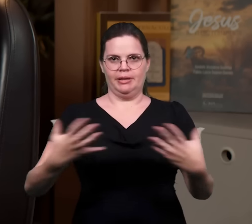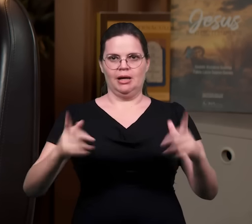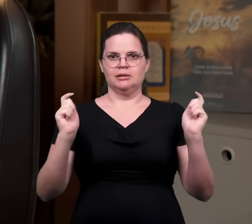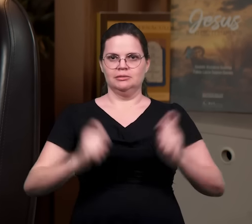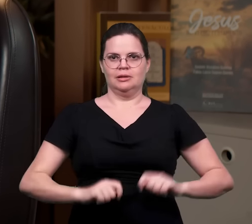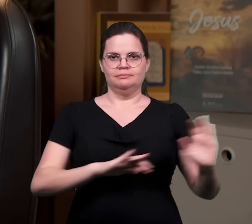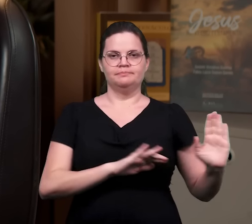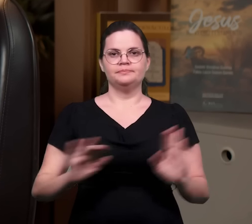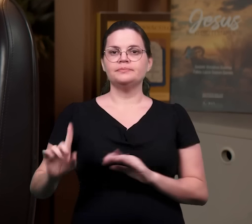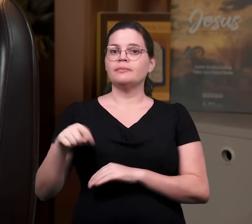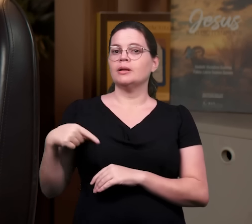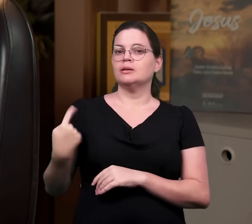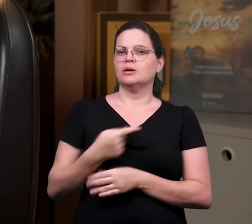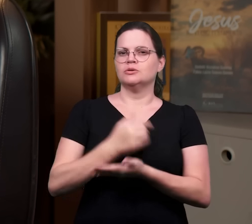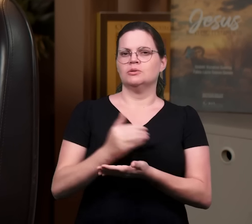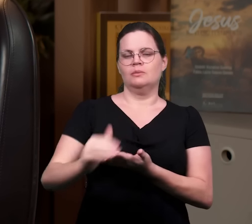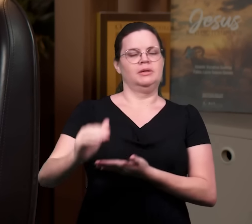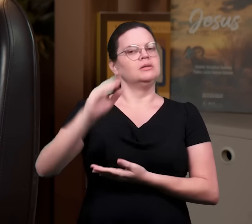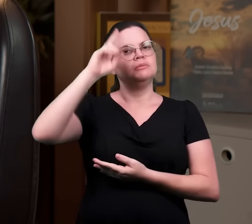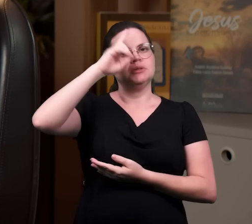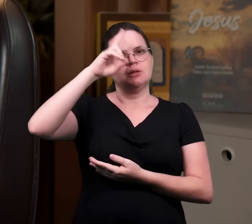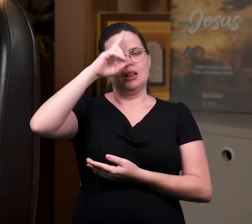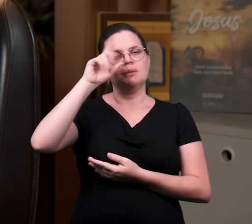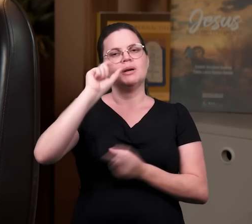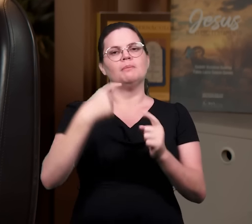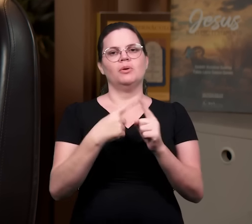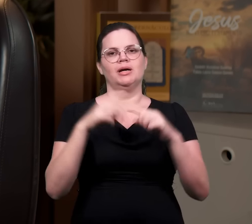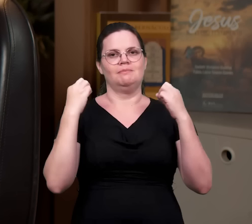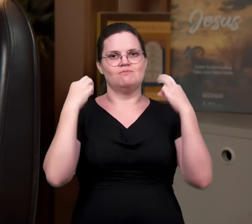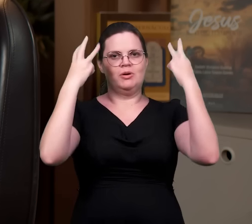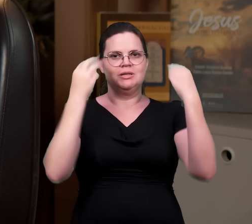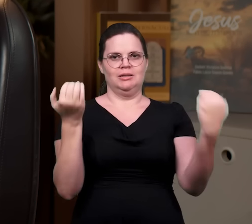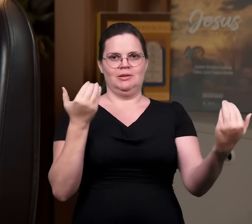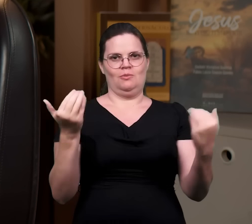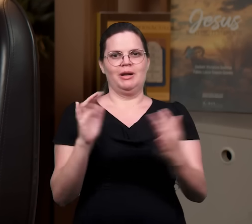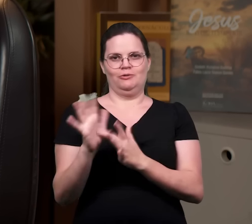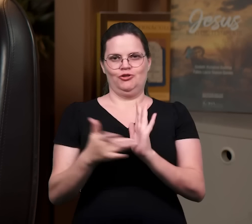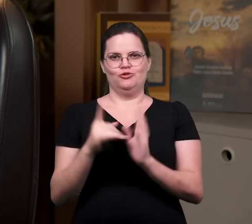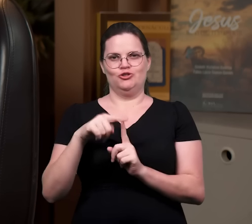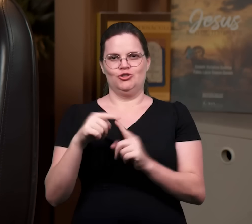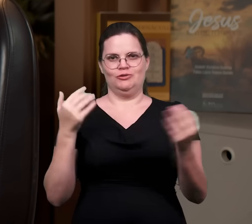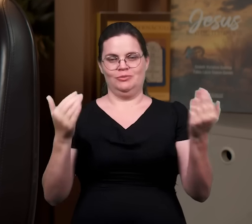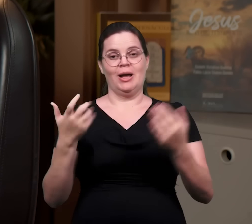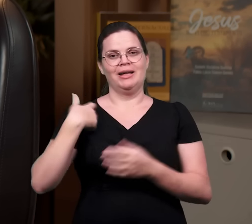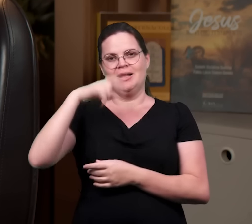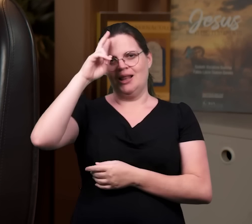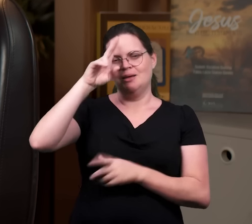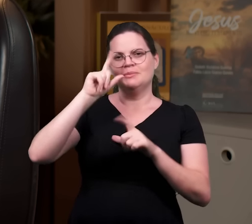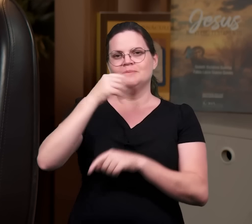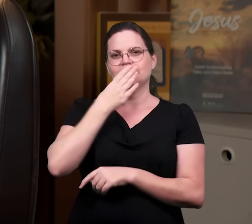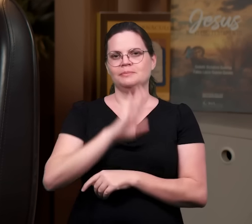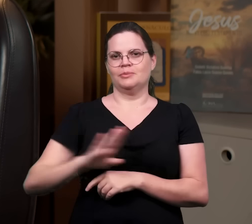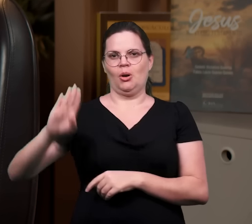começamos a lembrar, já que nós estamos estudando Moisés como um tipo de Jesus, nós começamos a lembrar da